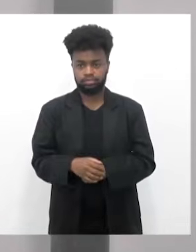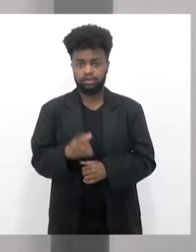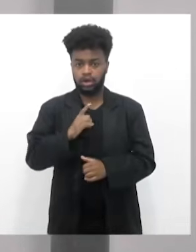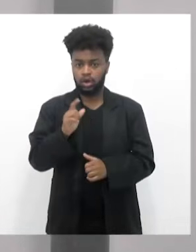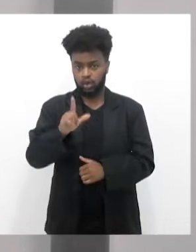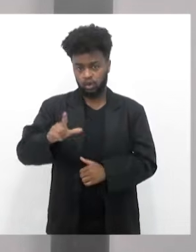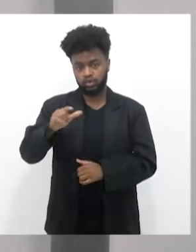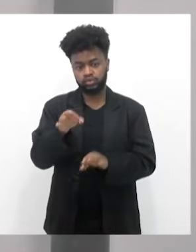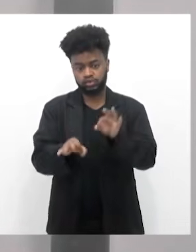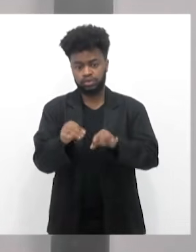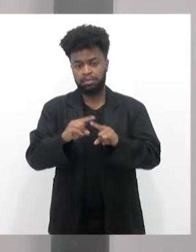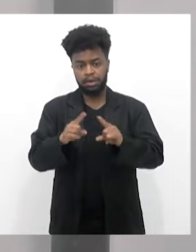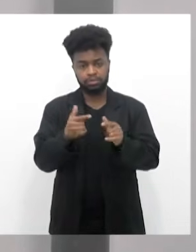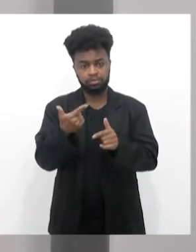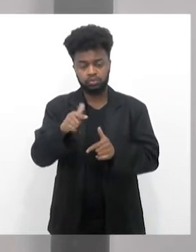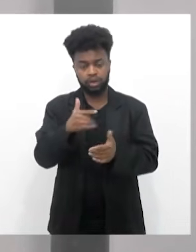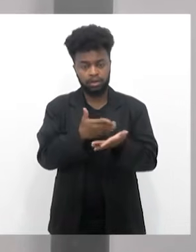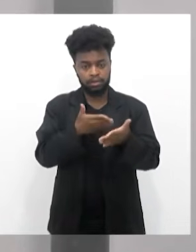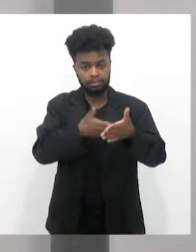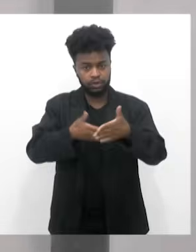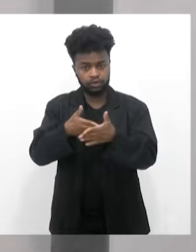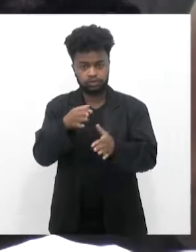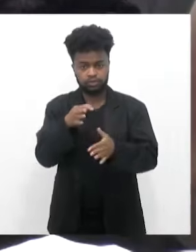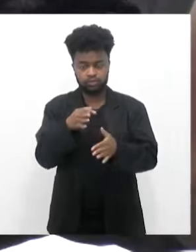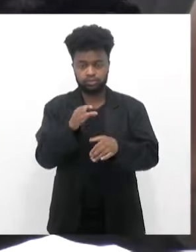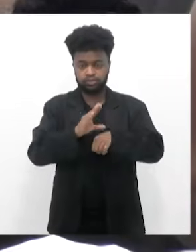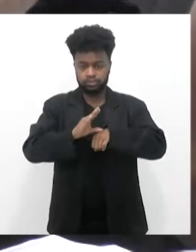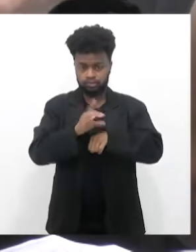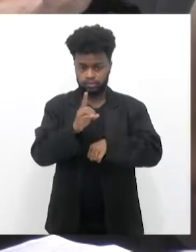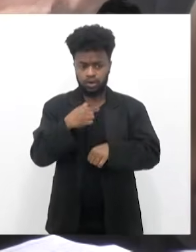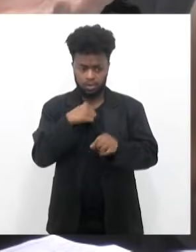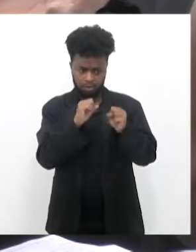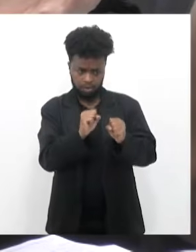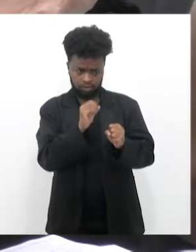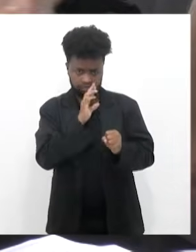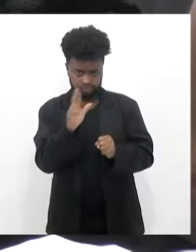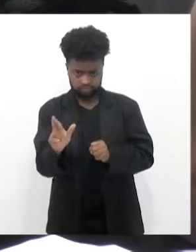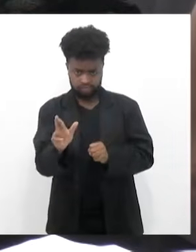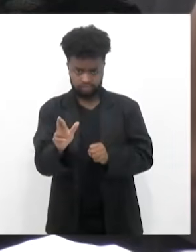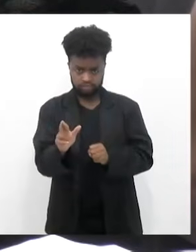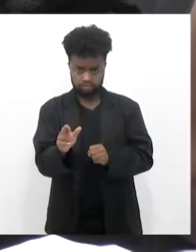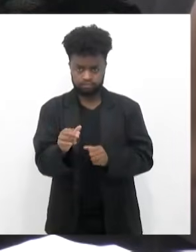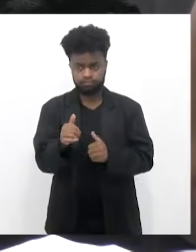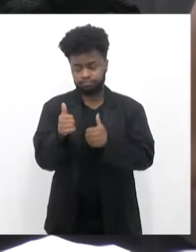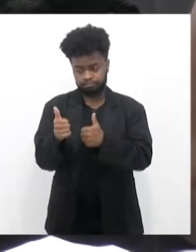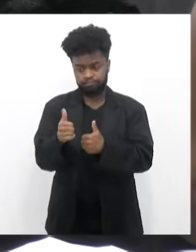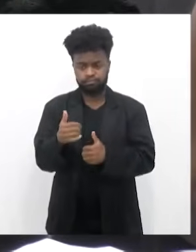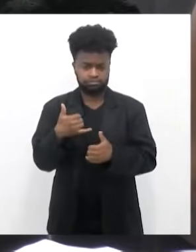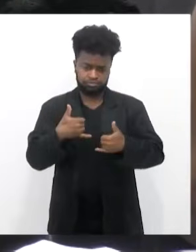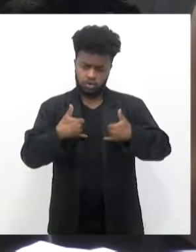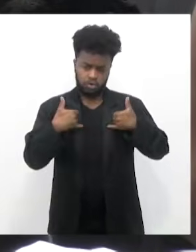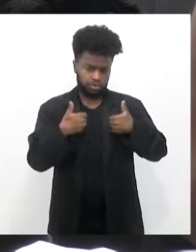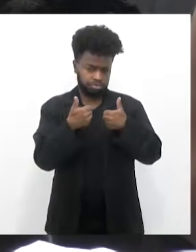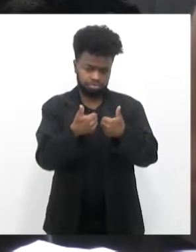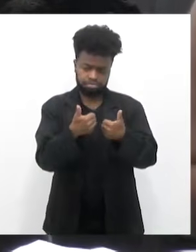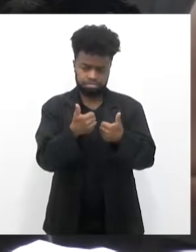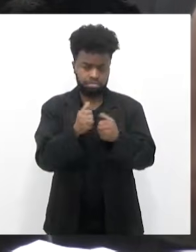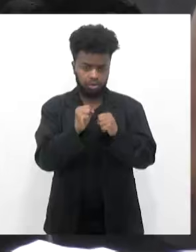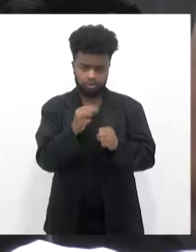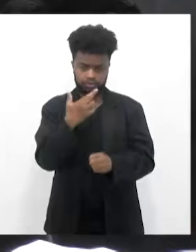há óbice constitucional, e é isso que eu estou defendendo. Bom, vamos lá. O senhor me dá o direito de Lógico, partilhar? com orgulho, com prazer. Olha